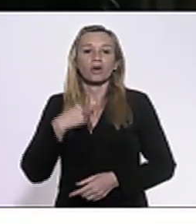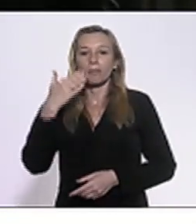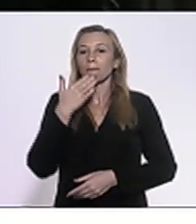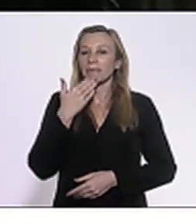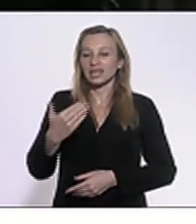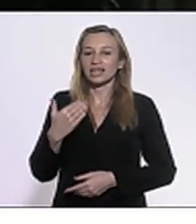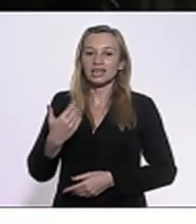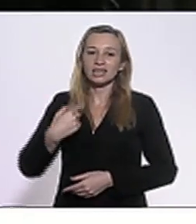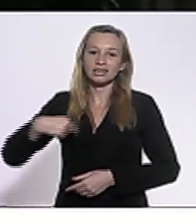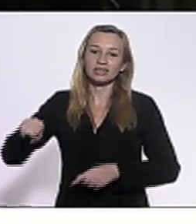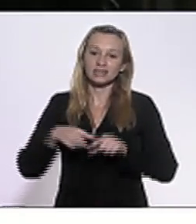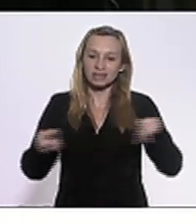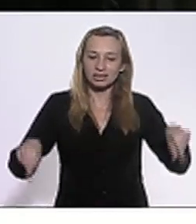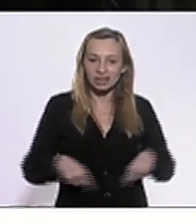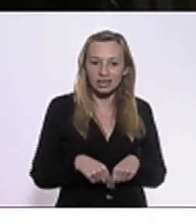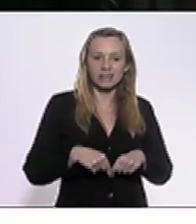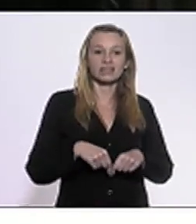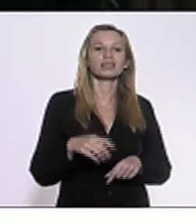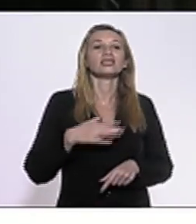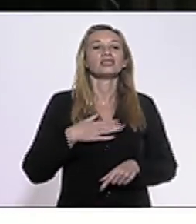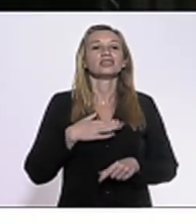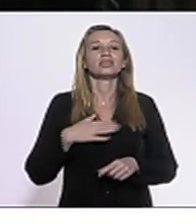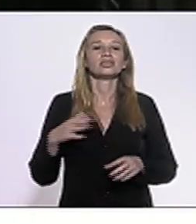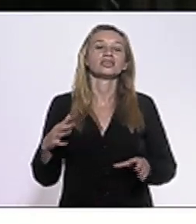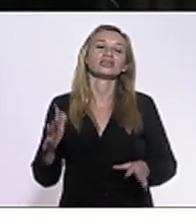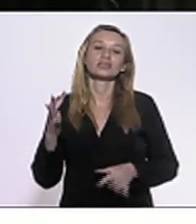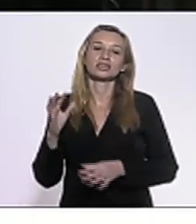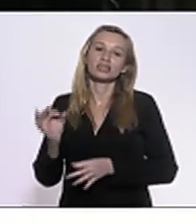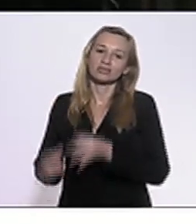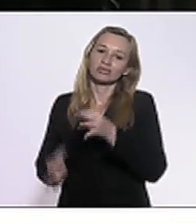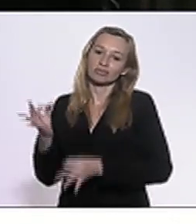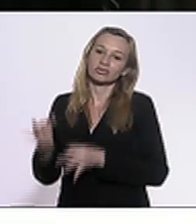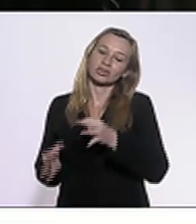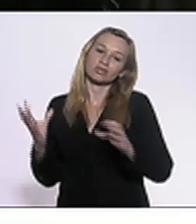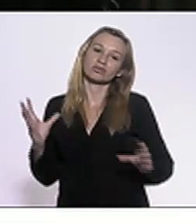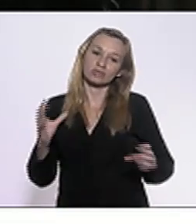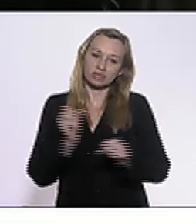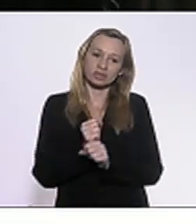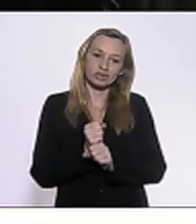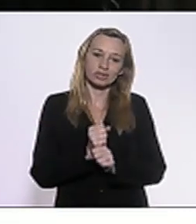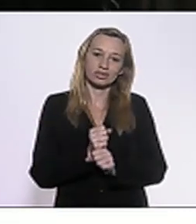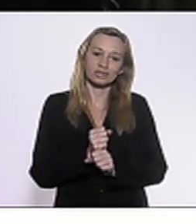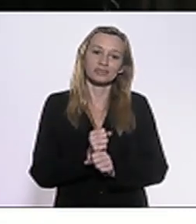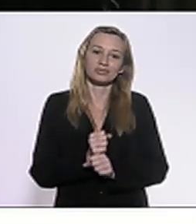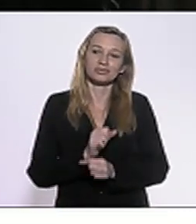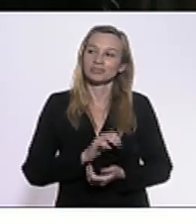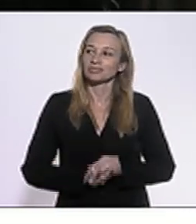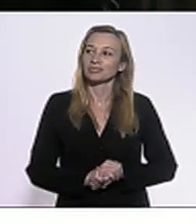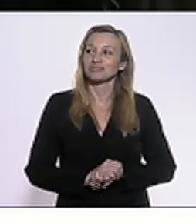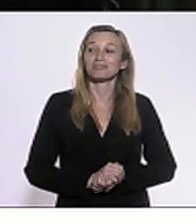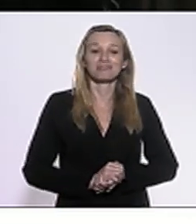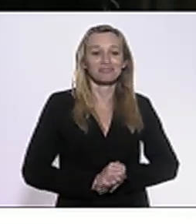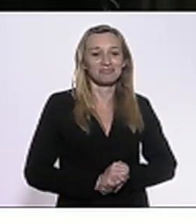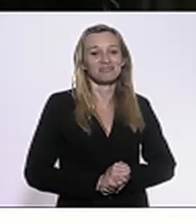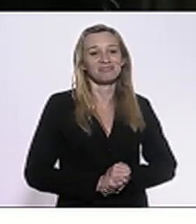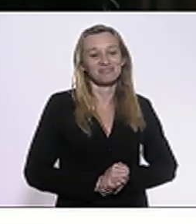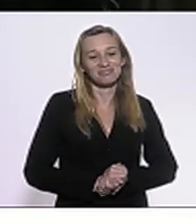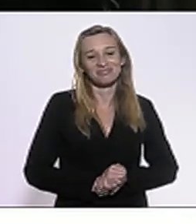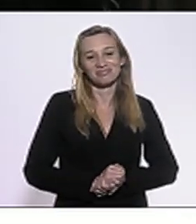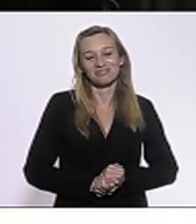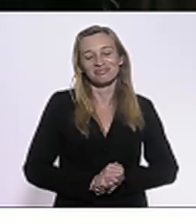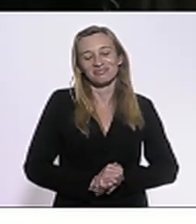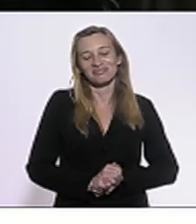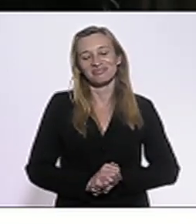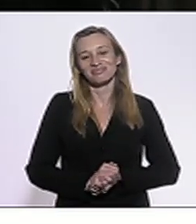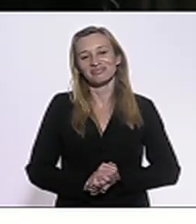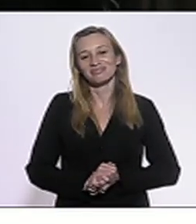gabinete. O Tribunal de Contas, está aqui, né, fez uma auditoria naquilo